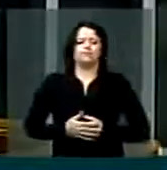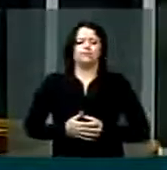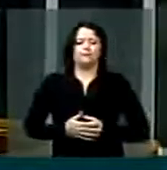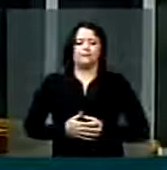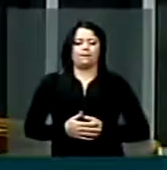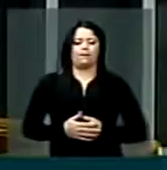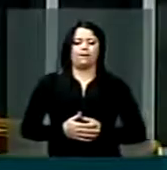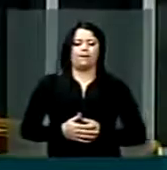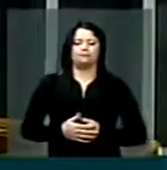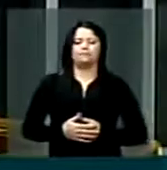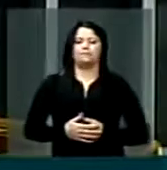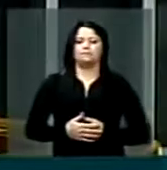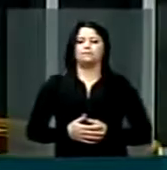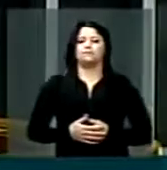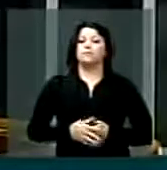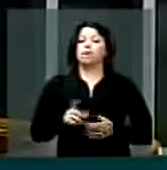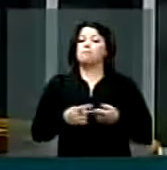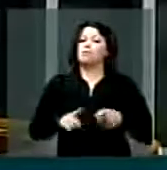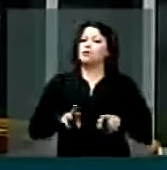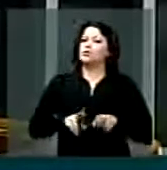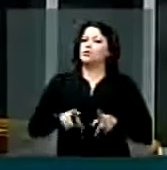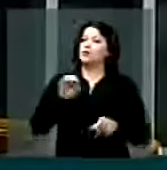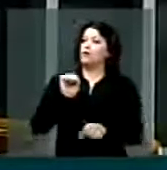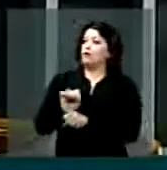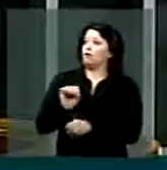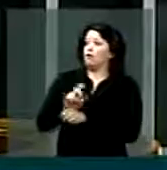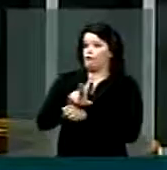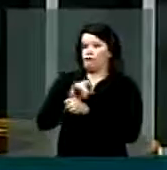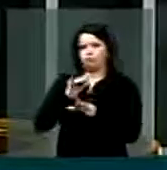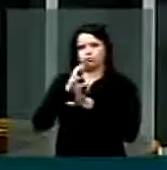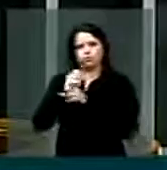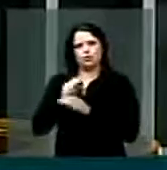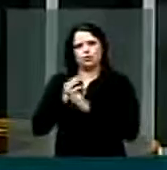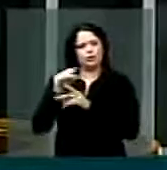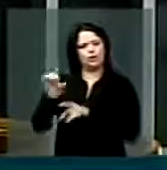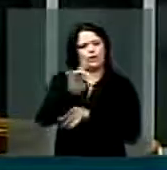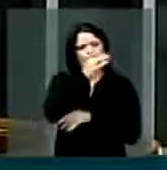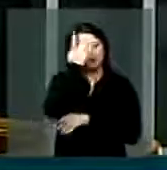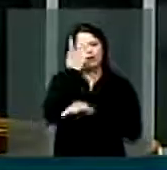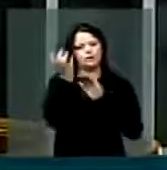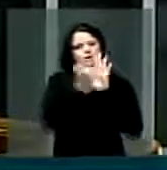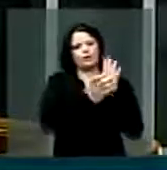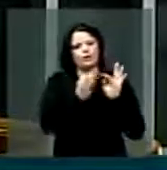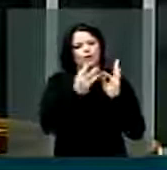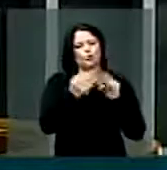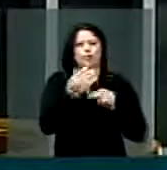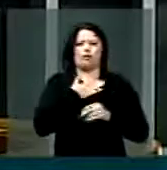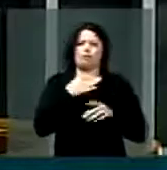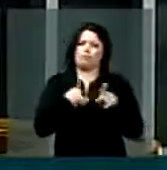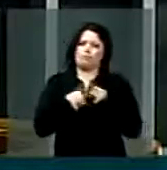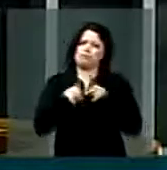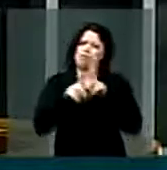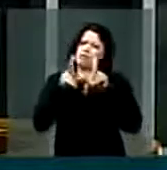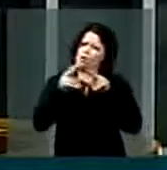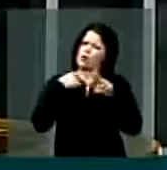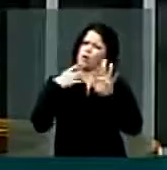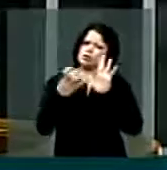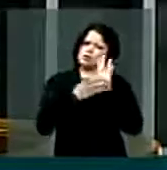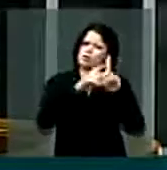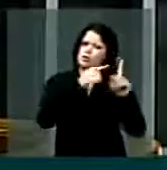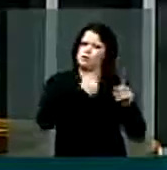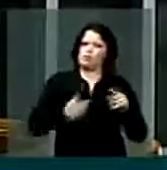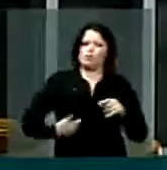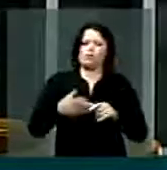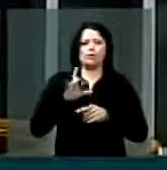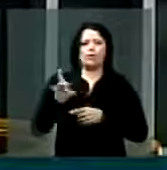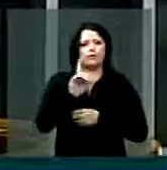não atenda a expectativa global, porque cada servidor público, e eu também sou servidor público, cada um de nós